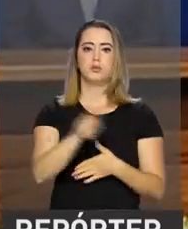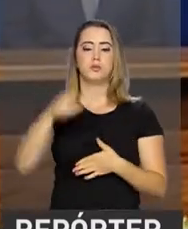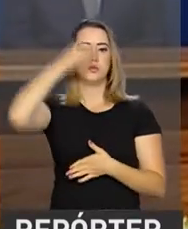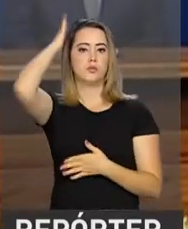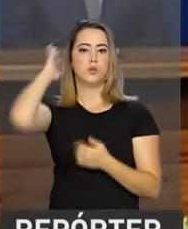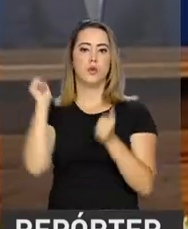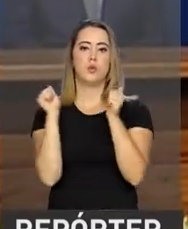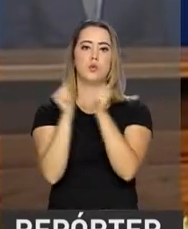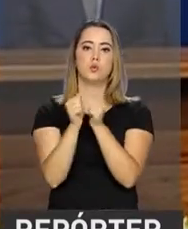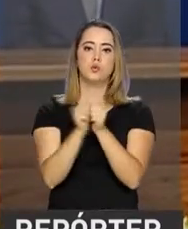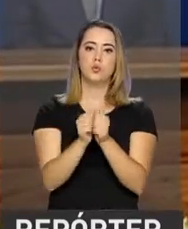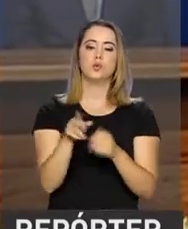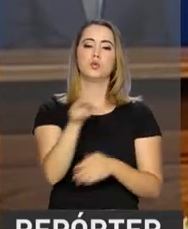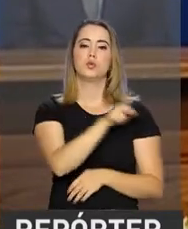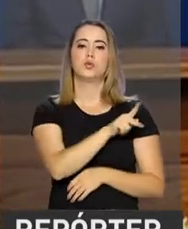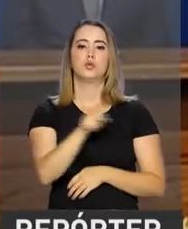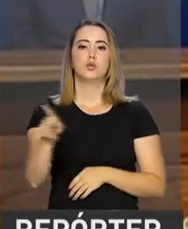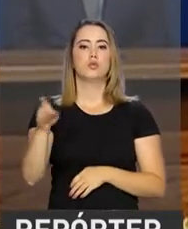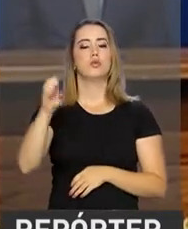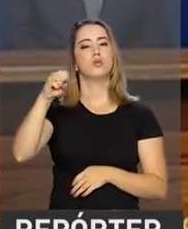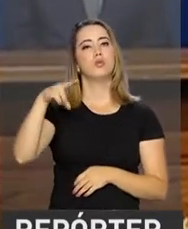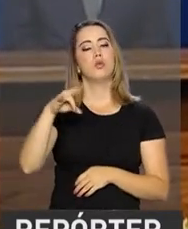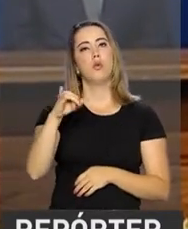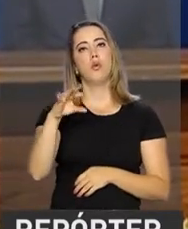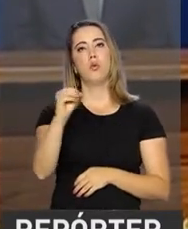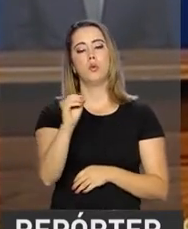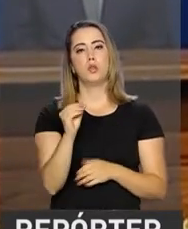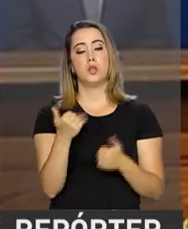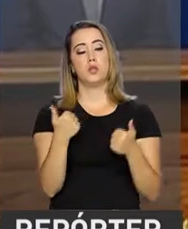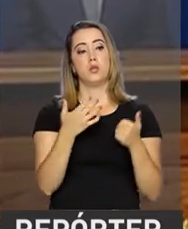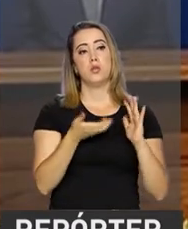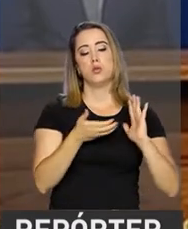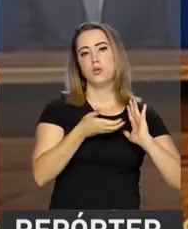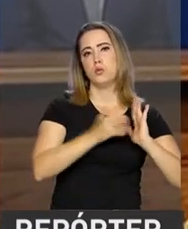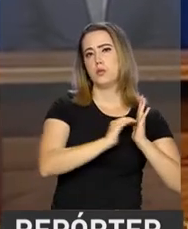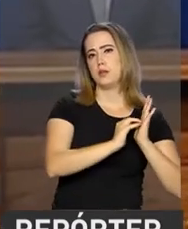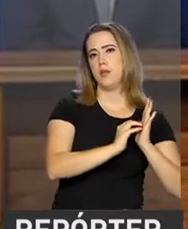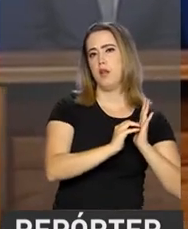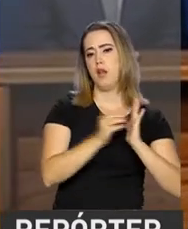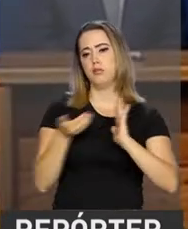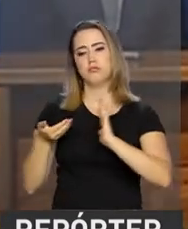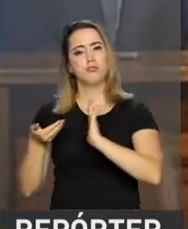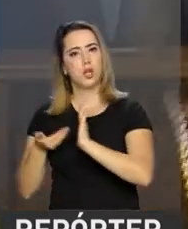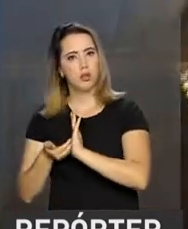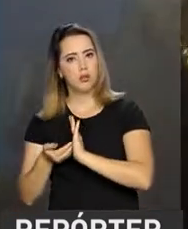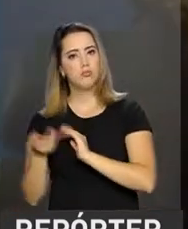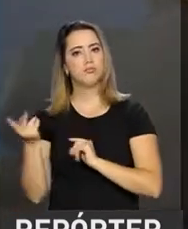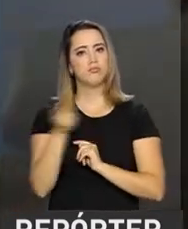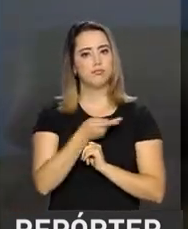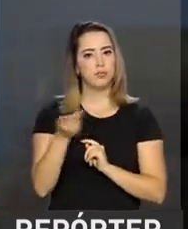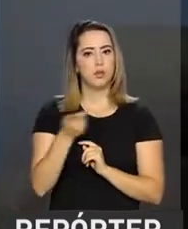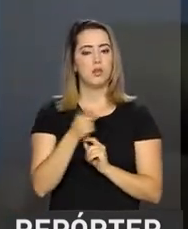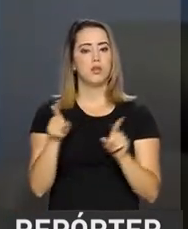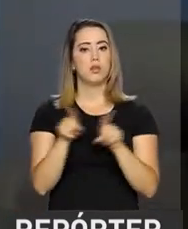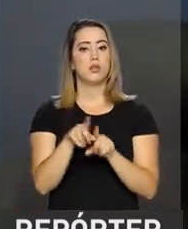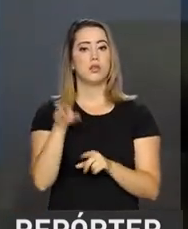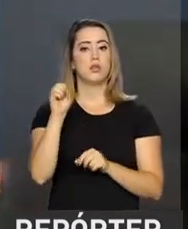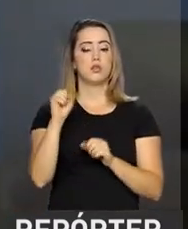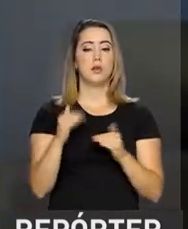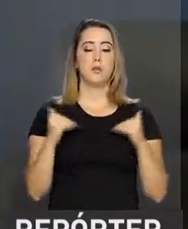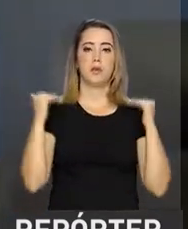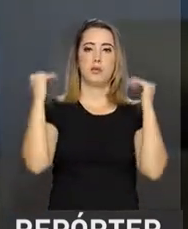acompanhado pelos presidentes eunício oliveira do senado rodrigo maia da câmara dos deputados e cármen lúcia do